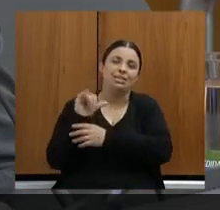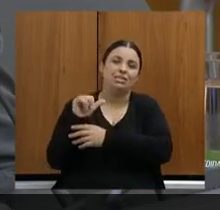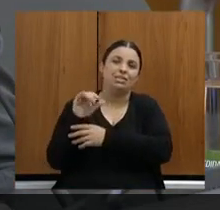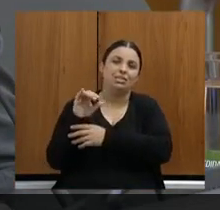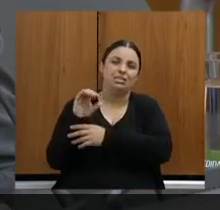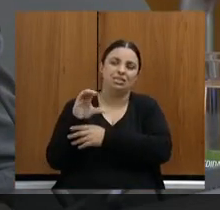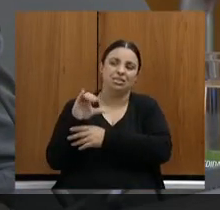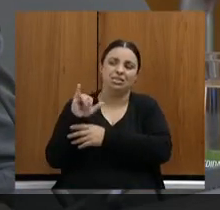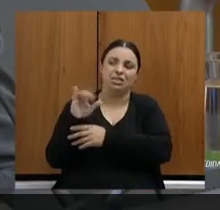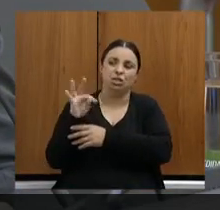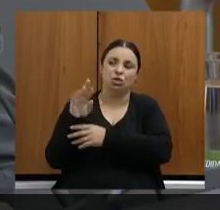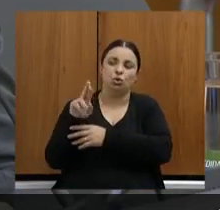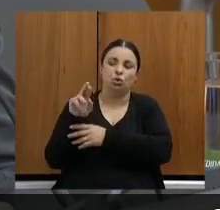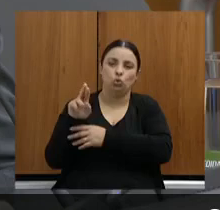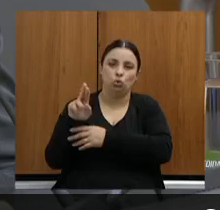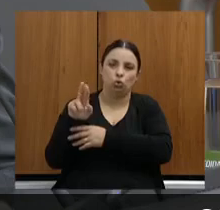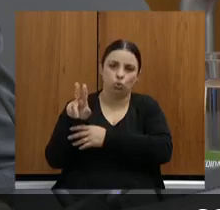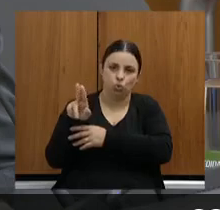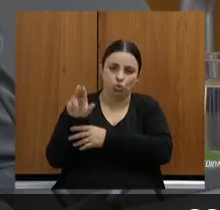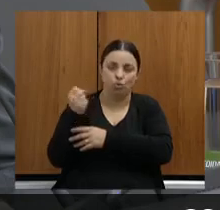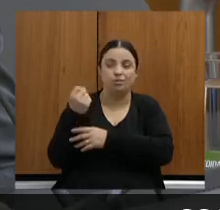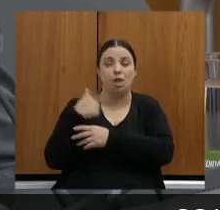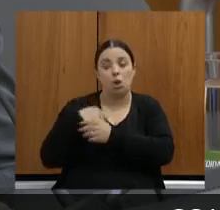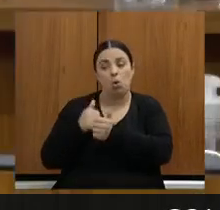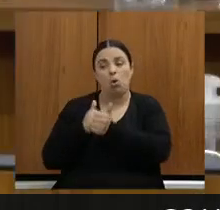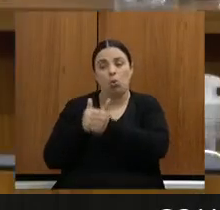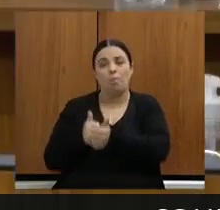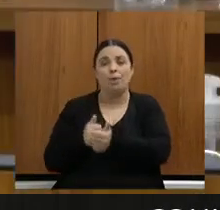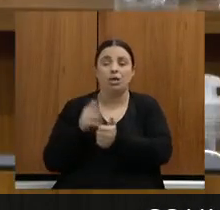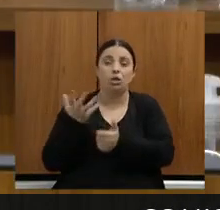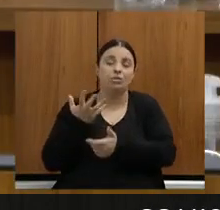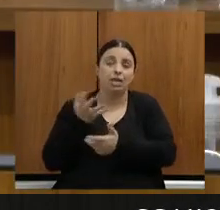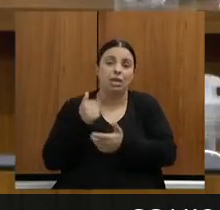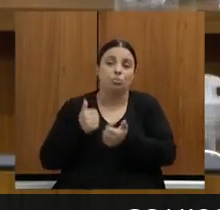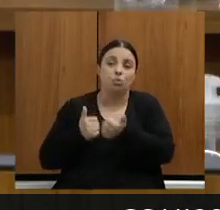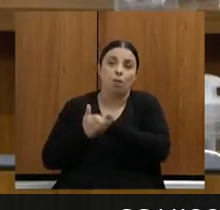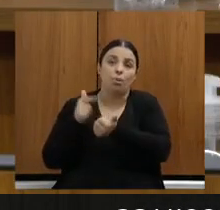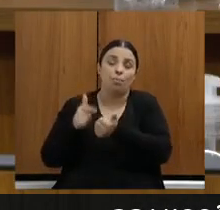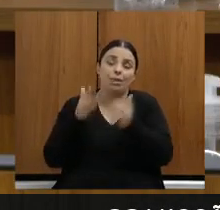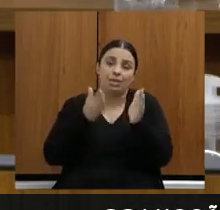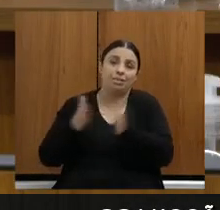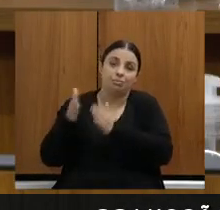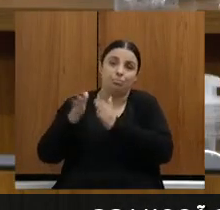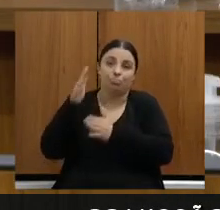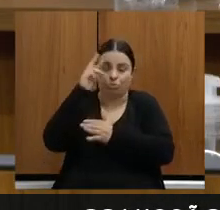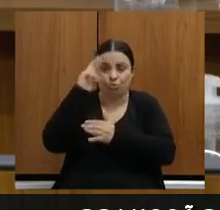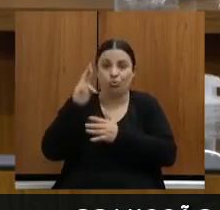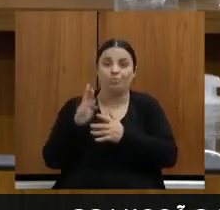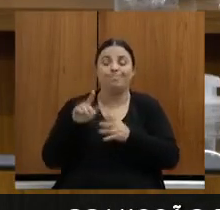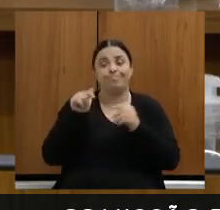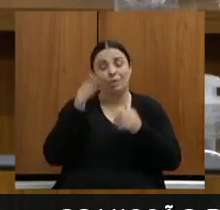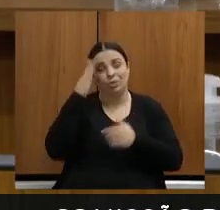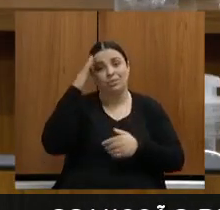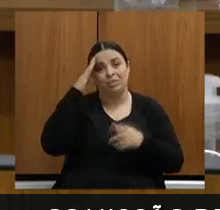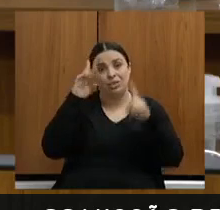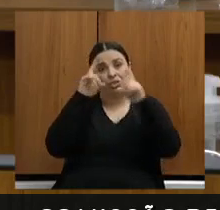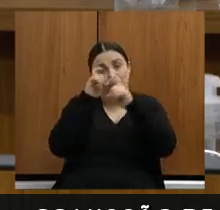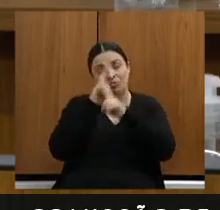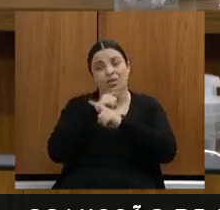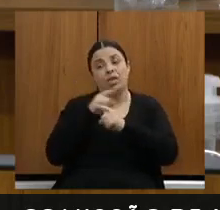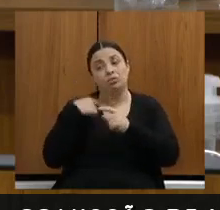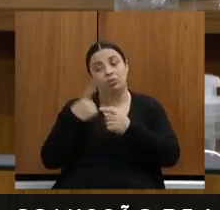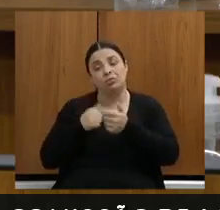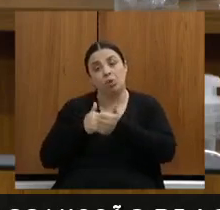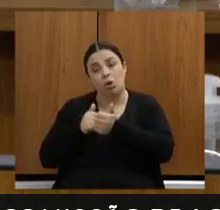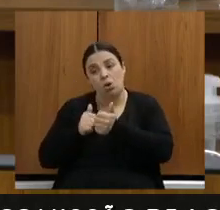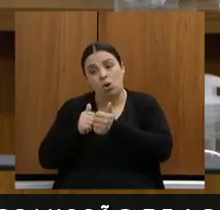e tem buscado aí esse apoio para os nossos produtores é uma dificuldade mas a gente tem tem acompanhado sim e